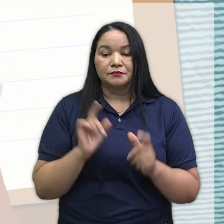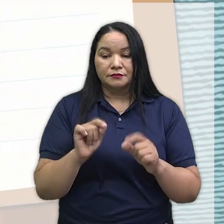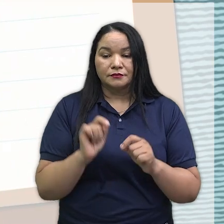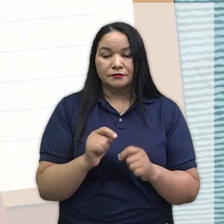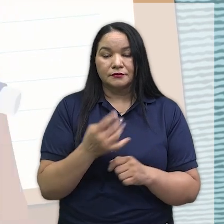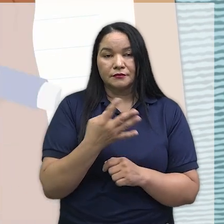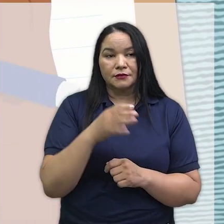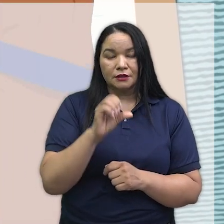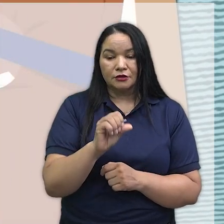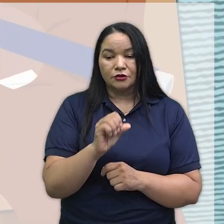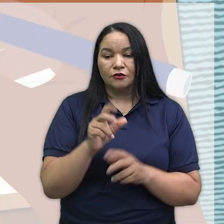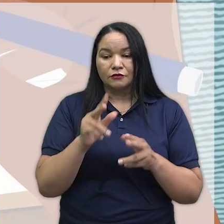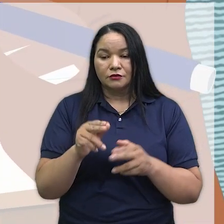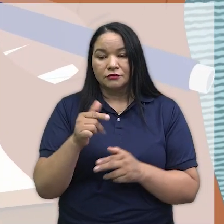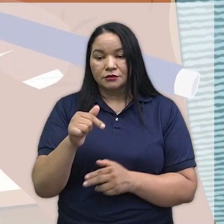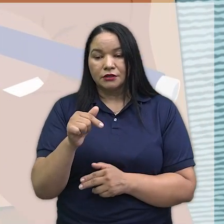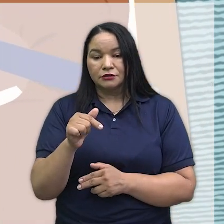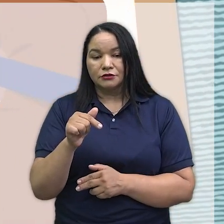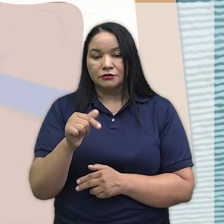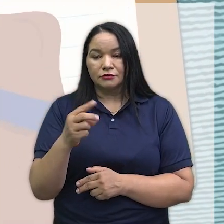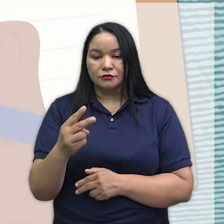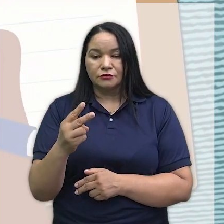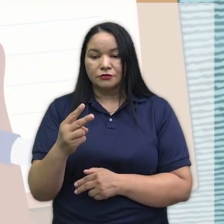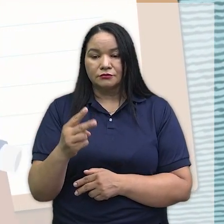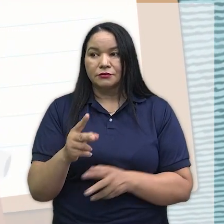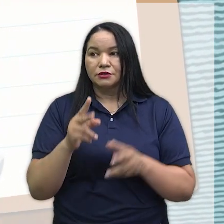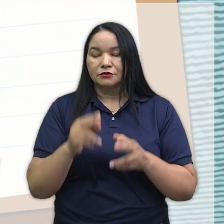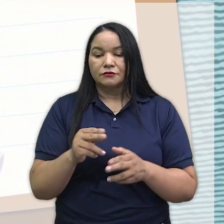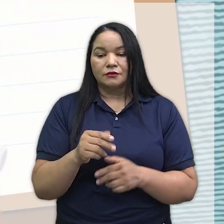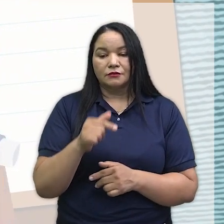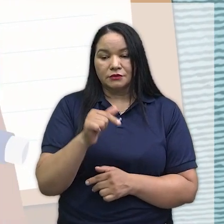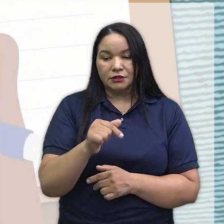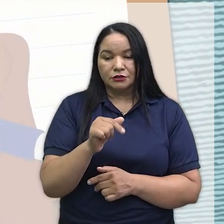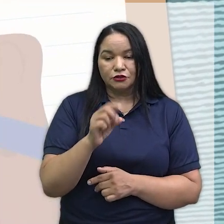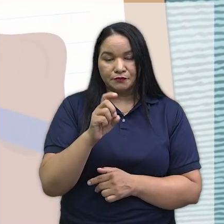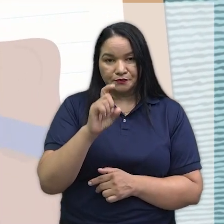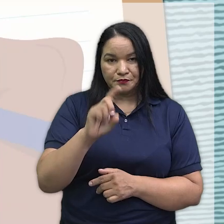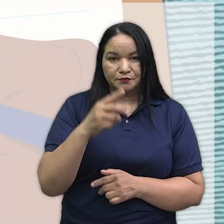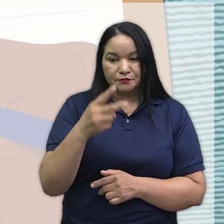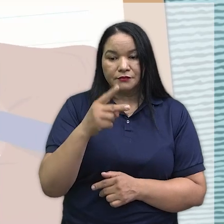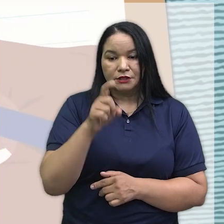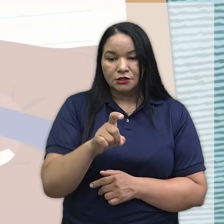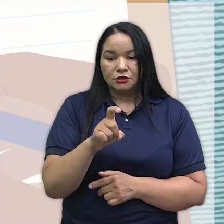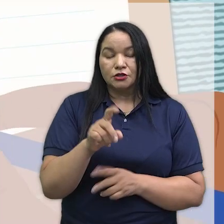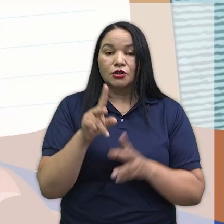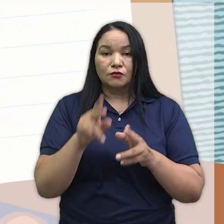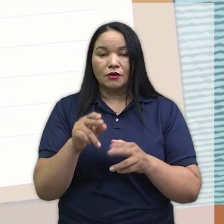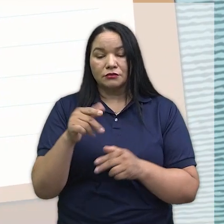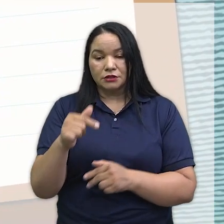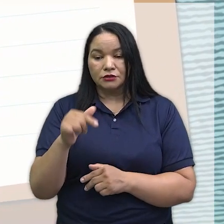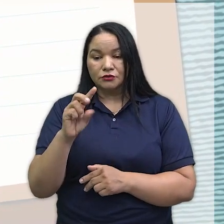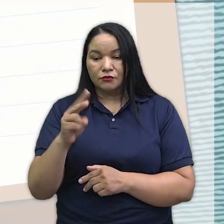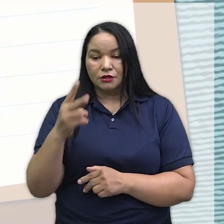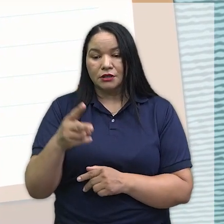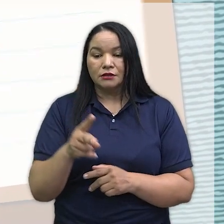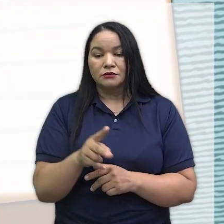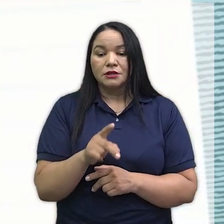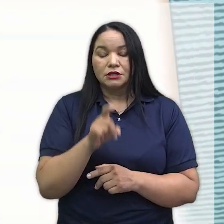Portanto, 7 elevado a x é igual a 7 ao quadrado. Assim, x é igual a